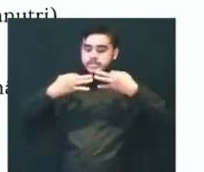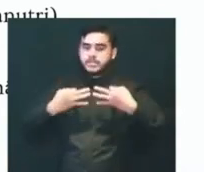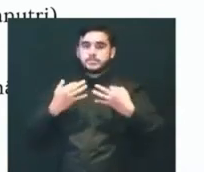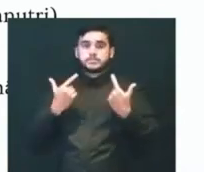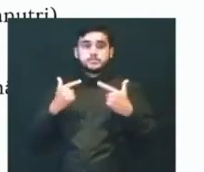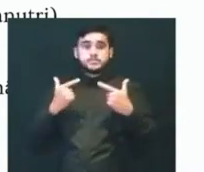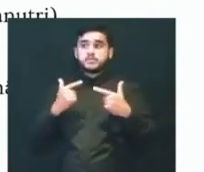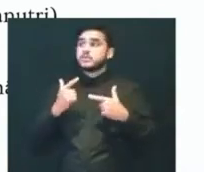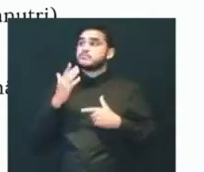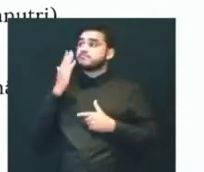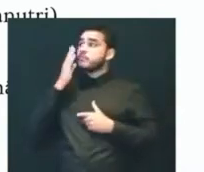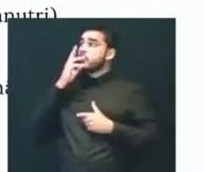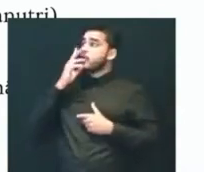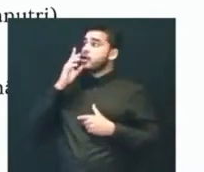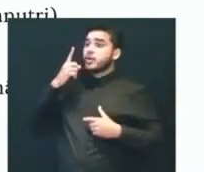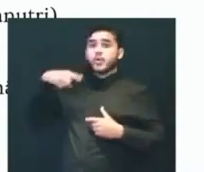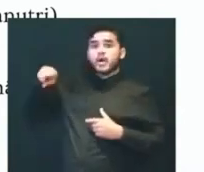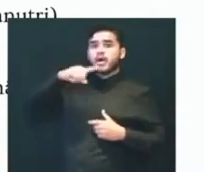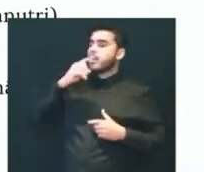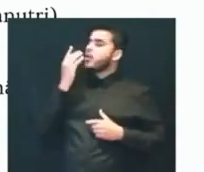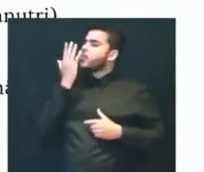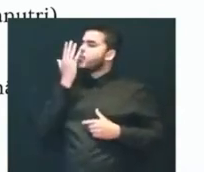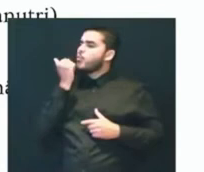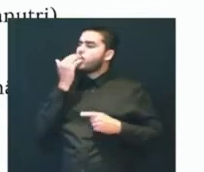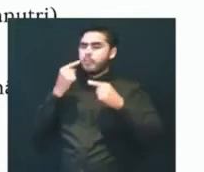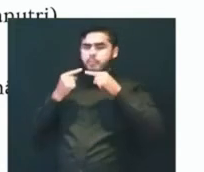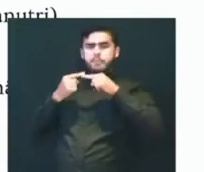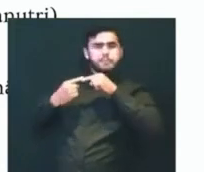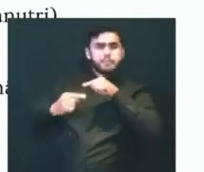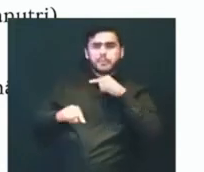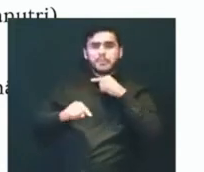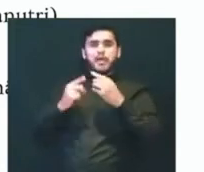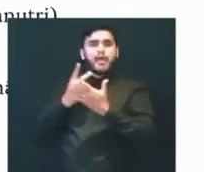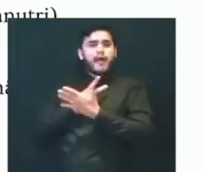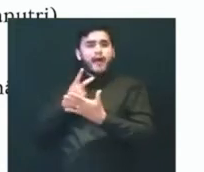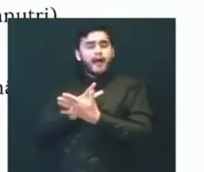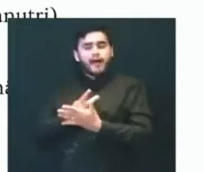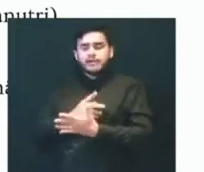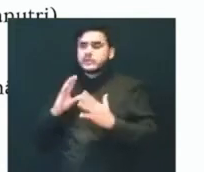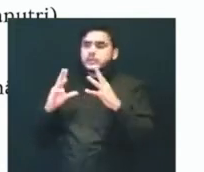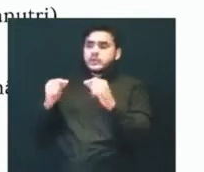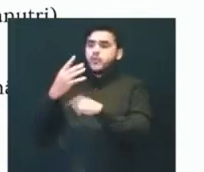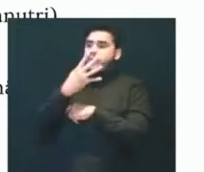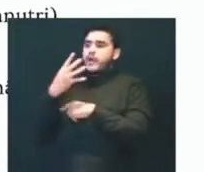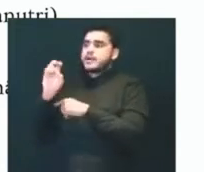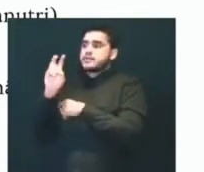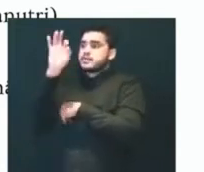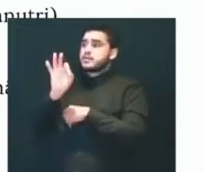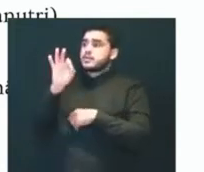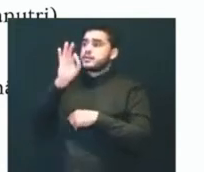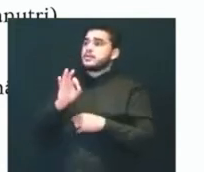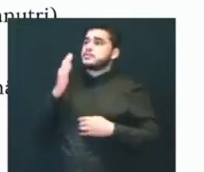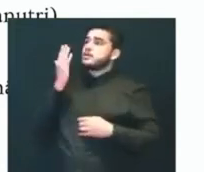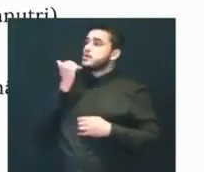uma desnutrição leve, eu estou falando de uma desnutrição moderada ou grave. 45% dos pacientes apresentavam uma